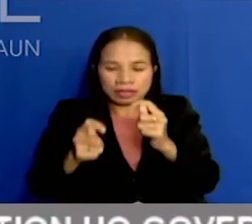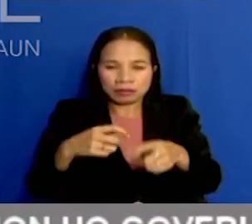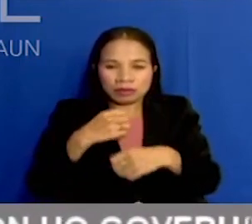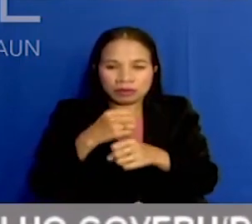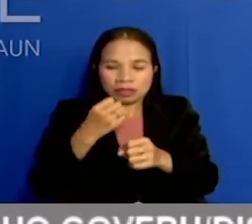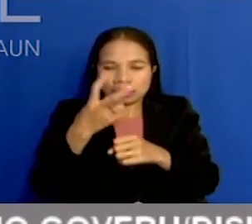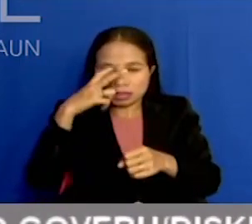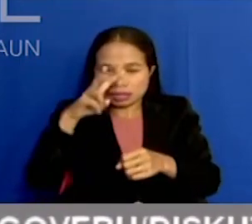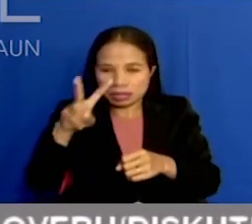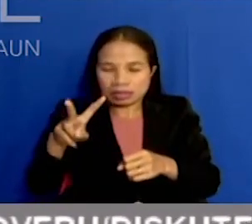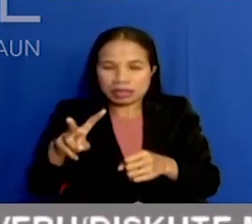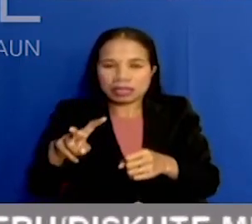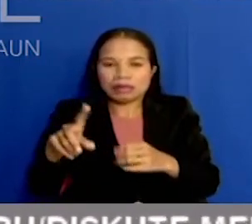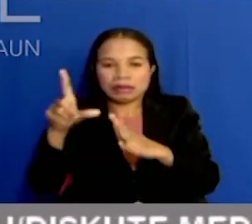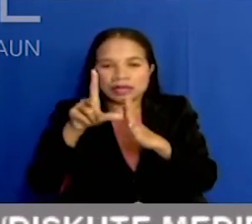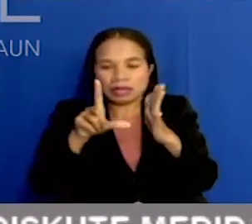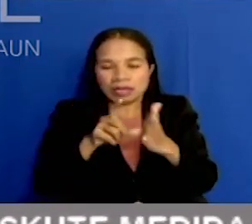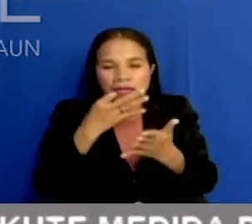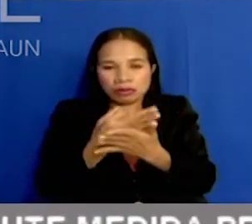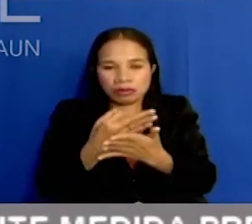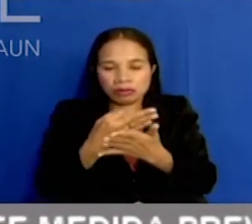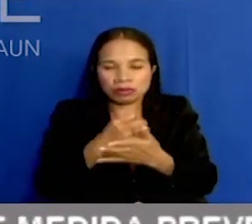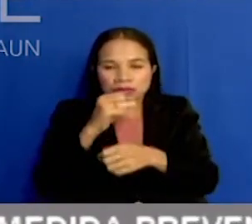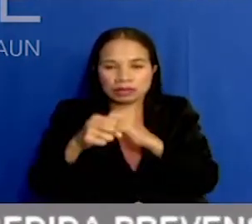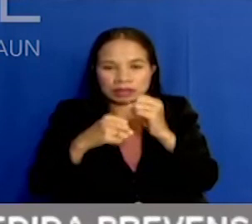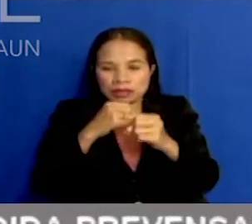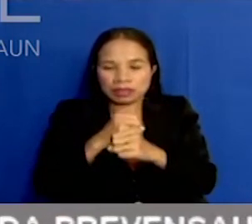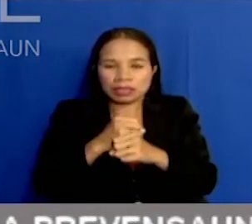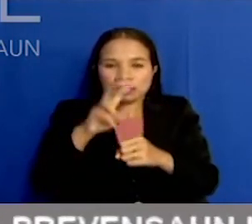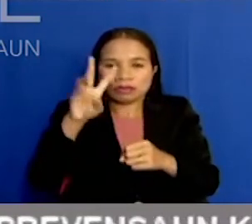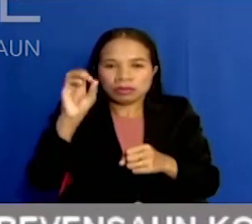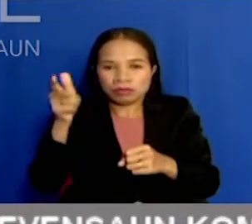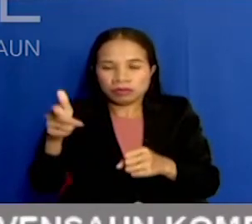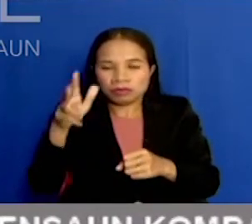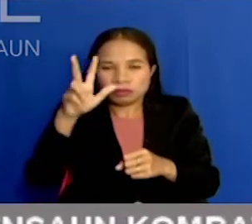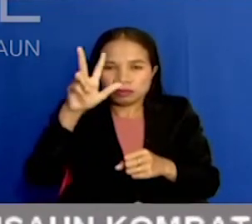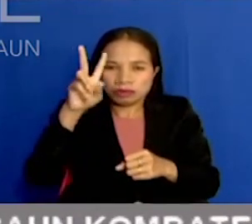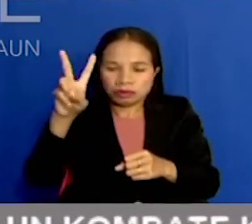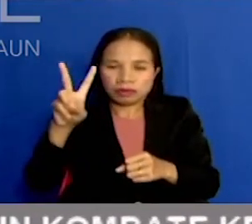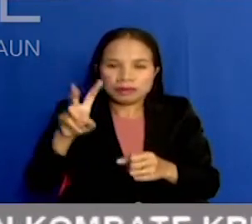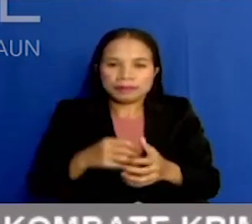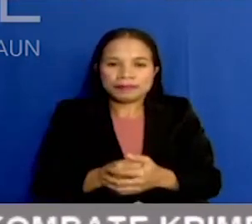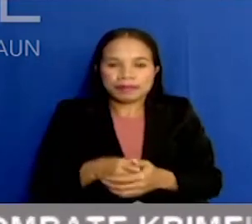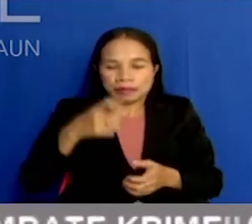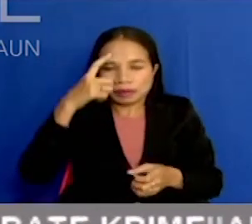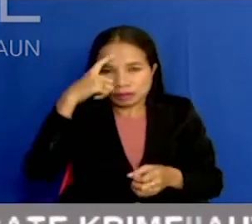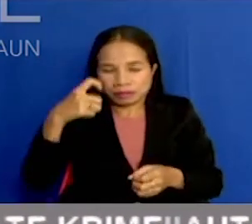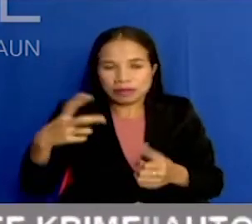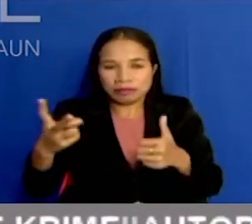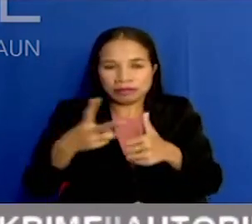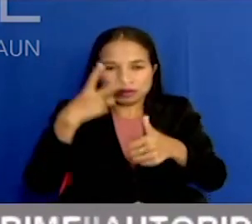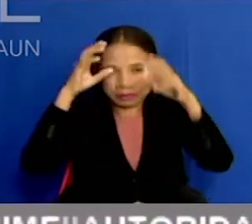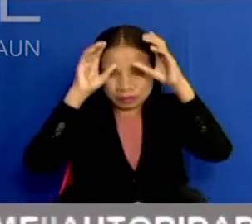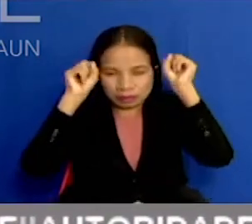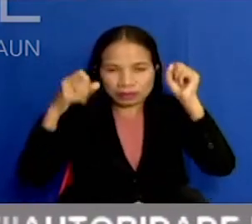hal fiscalização abstrata para lei orçamento retificativo tinan rihundrua rua nulo resindrua. Tambane,